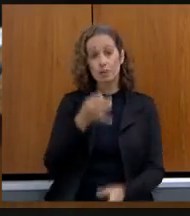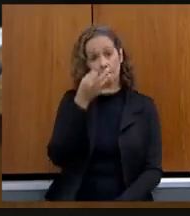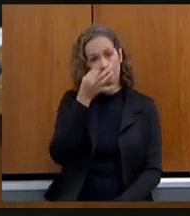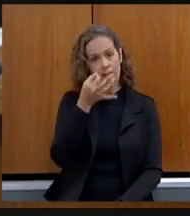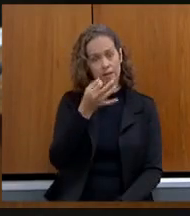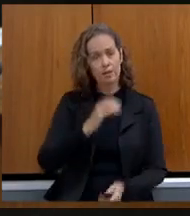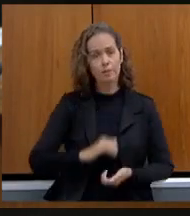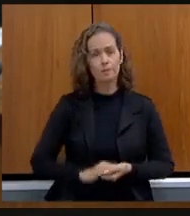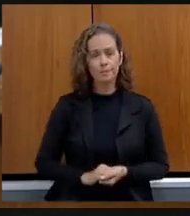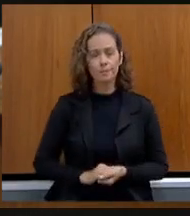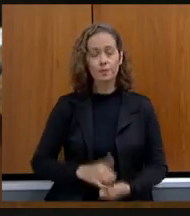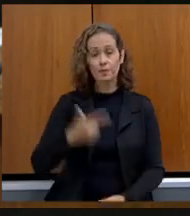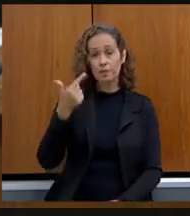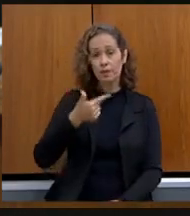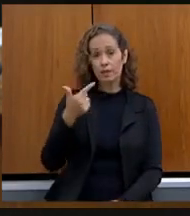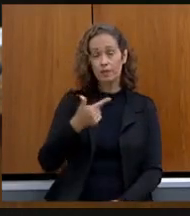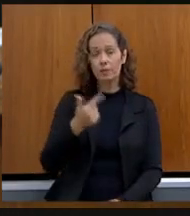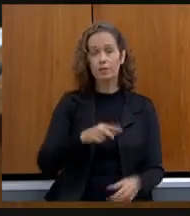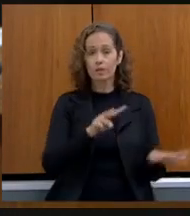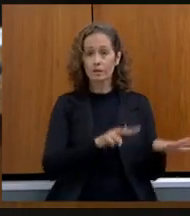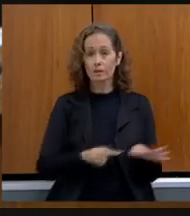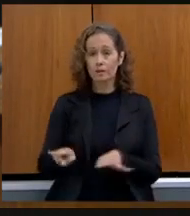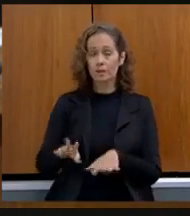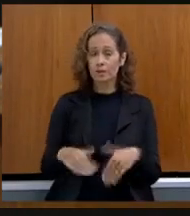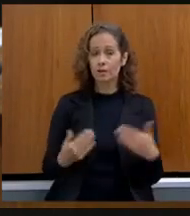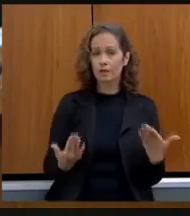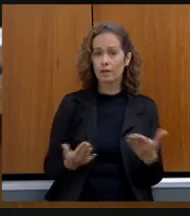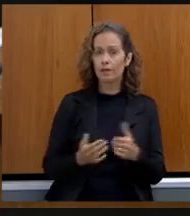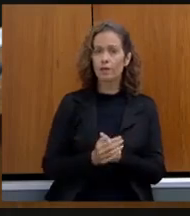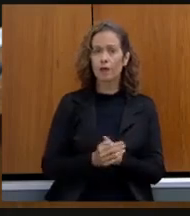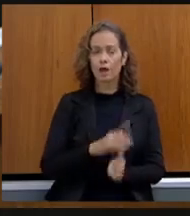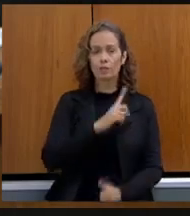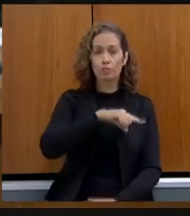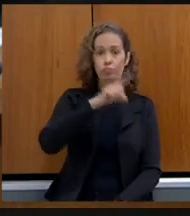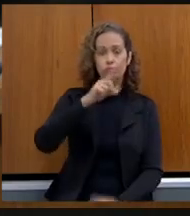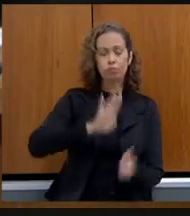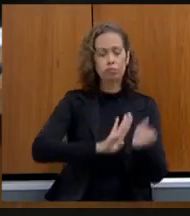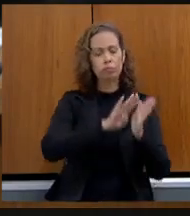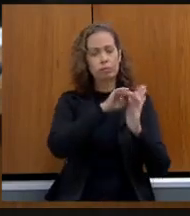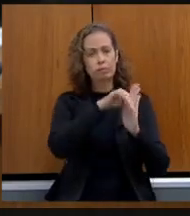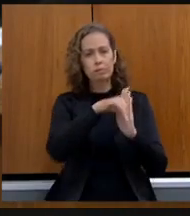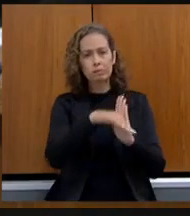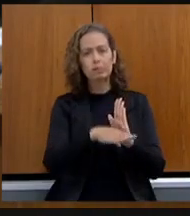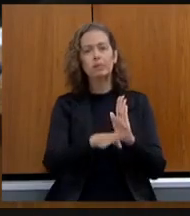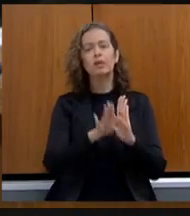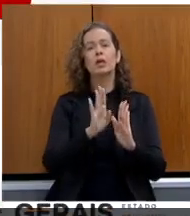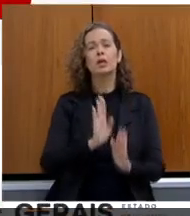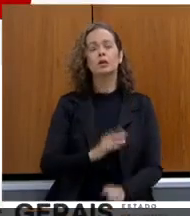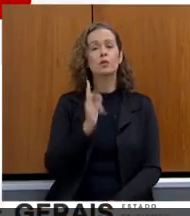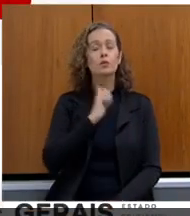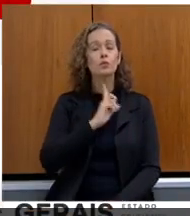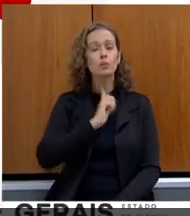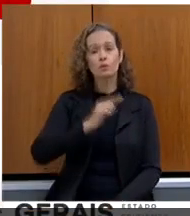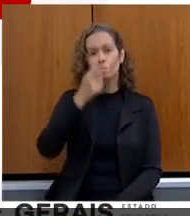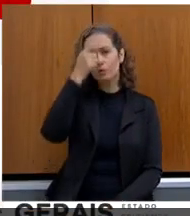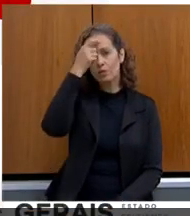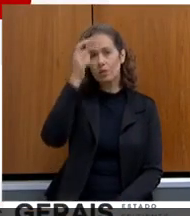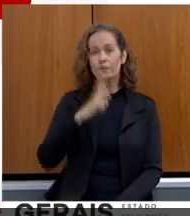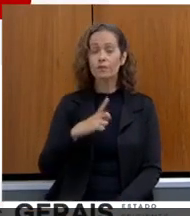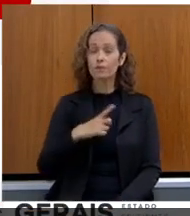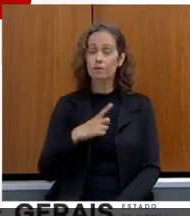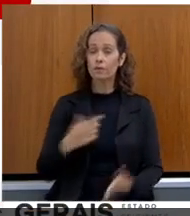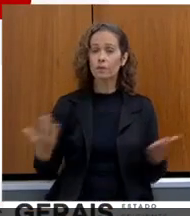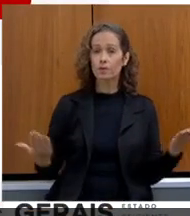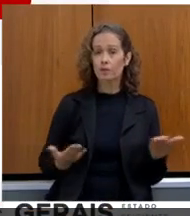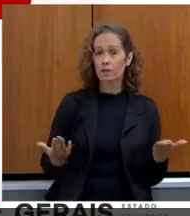atento na segunda semana então com as variações de ondas epidemiológicos das ondas do Minas conscientes tivemos temos